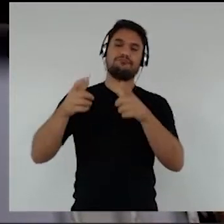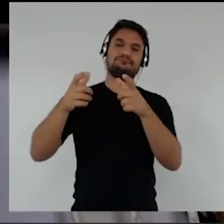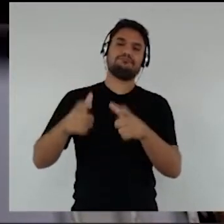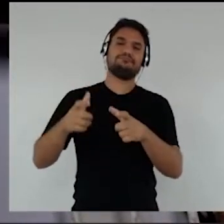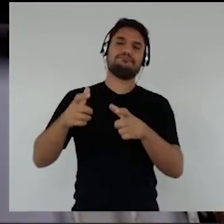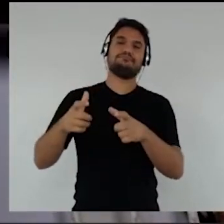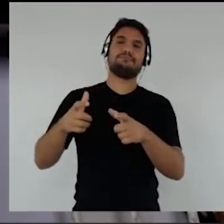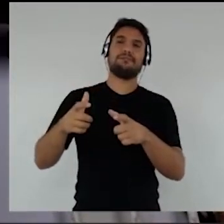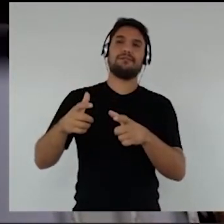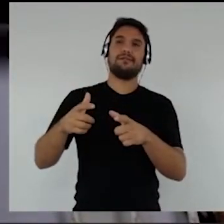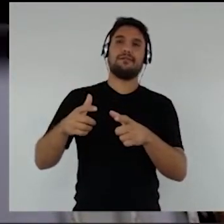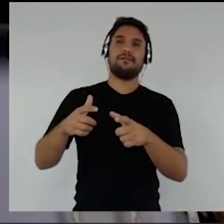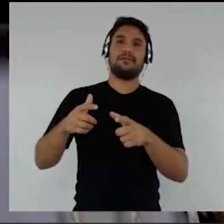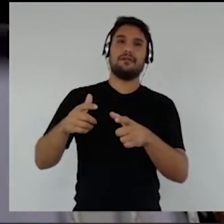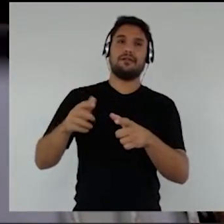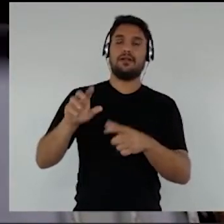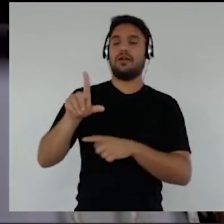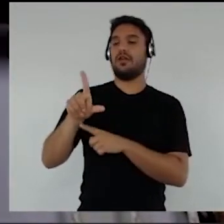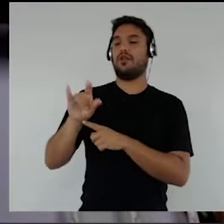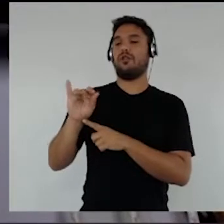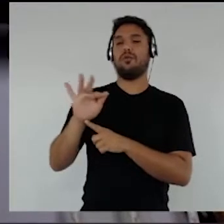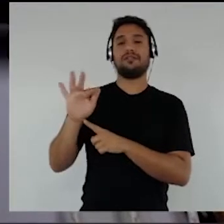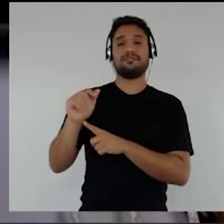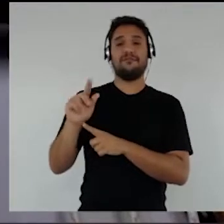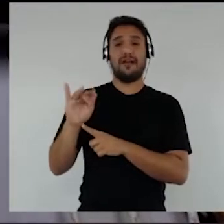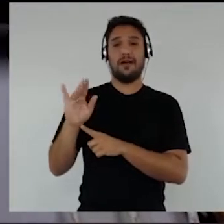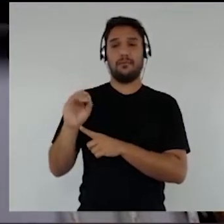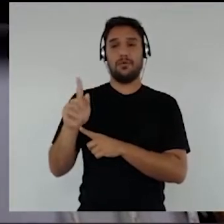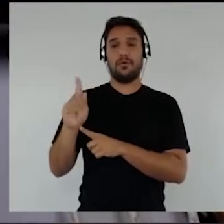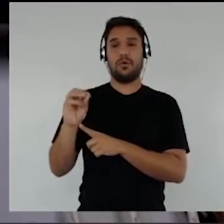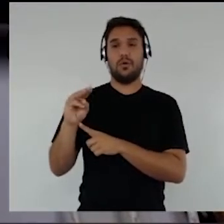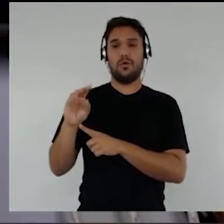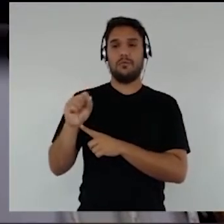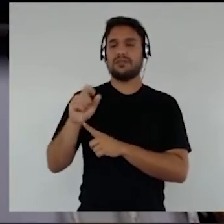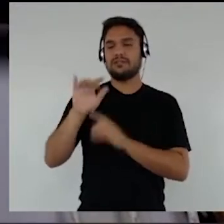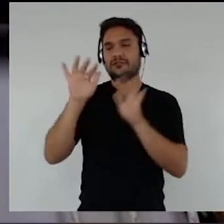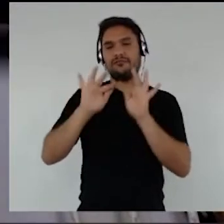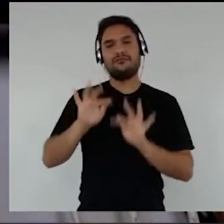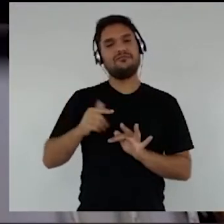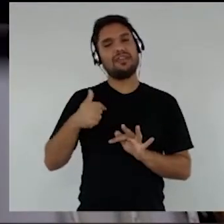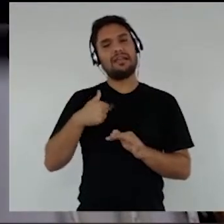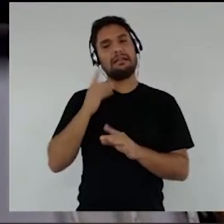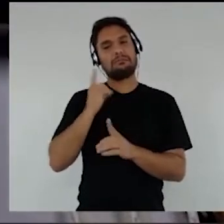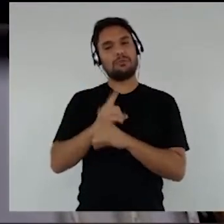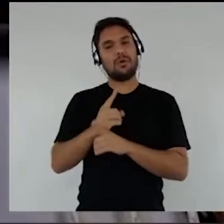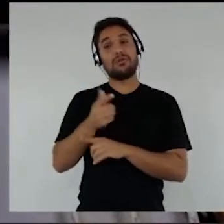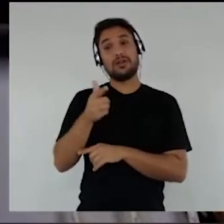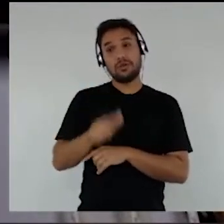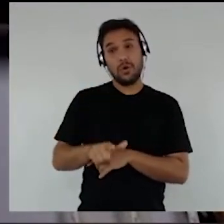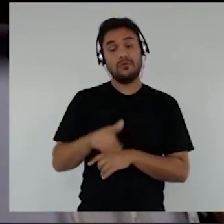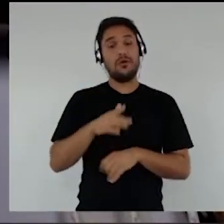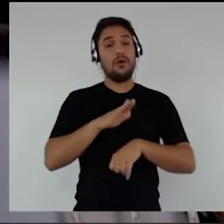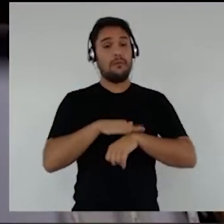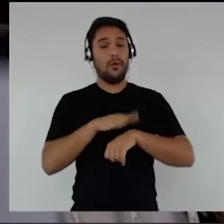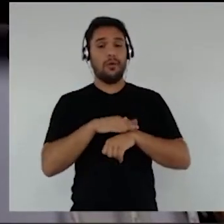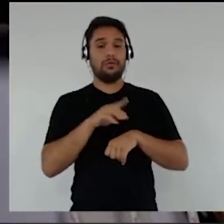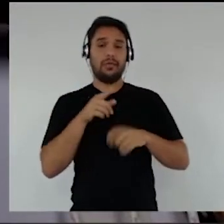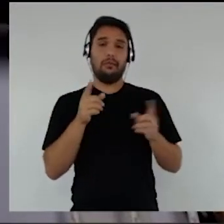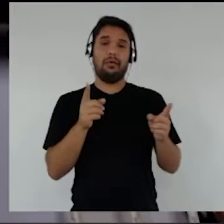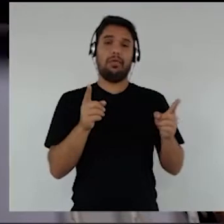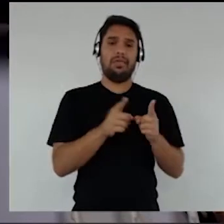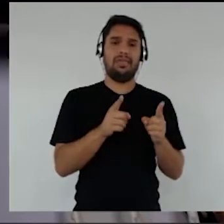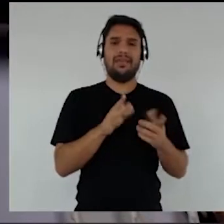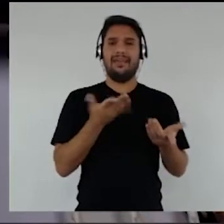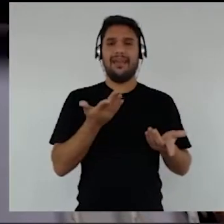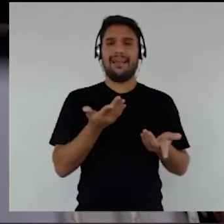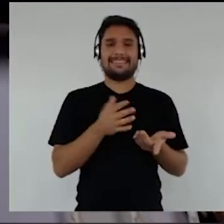a batuta do saudoso Luiz Fábio Gomes, então fico muito feliz de revê-lo. Eu queria, no meu brevíssimo tempo, nós temos